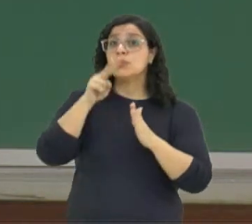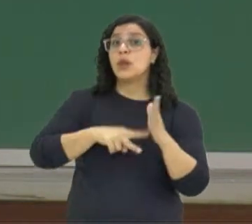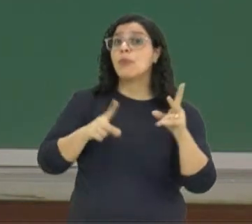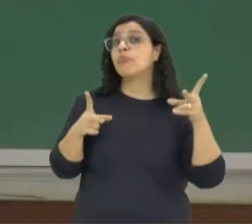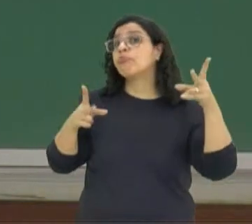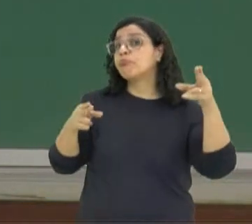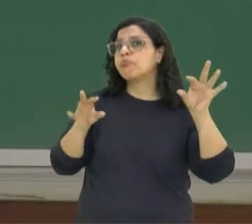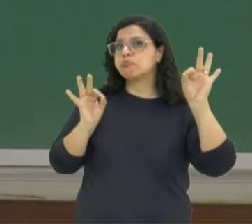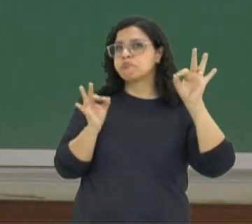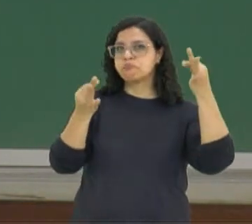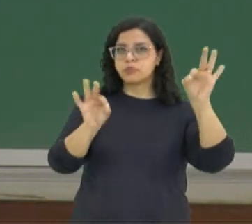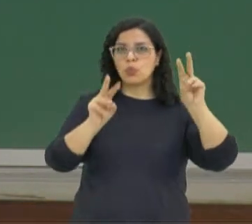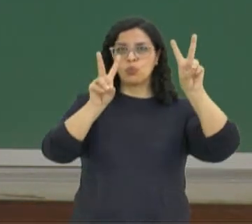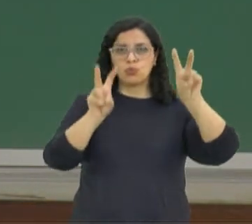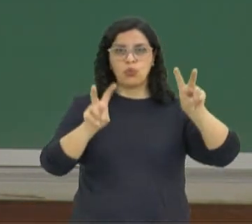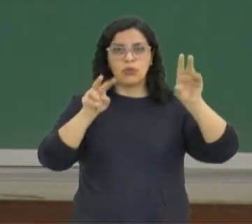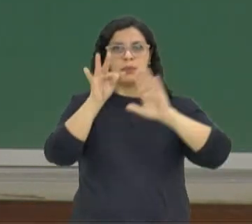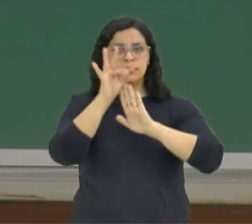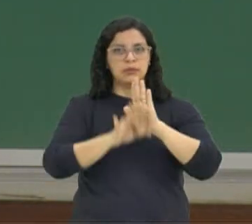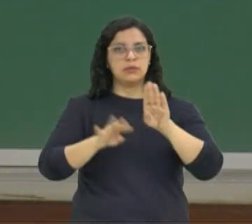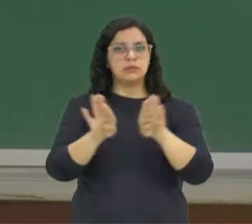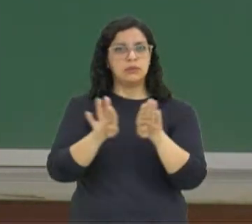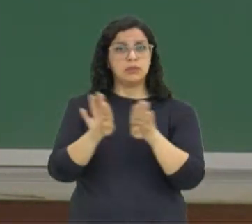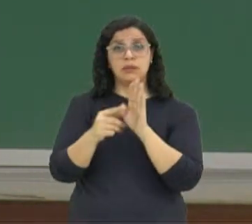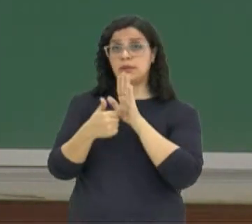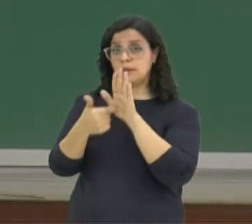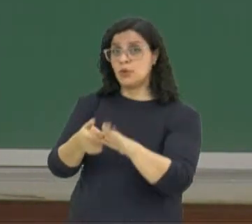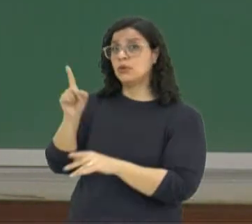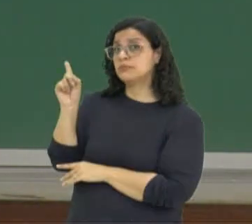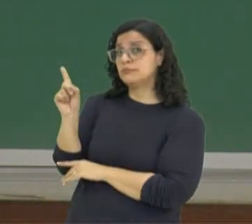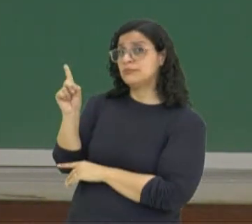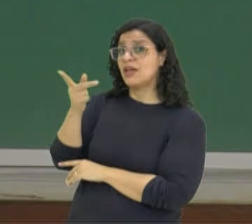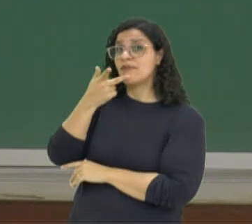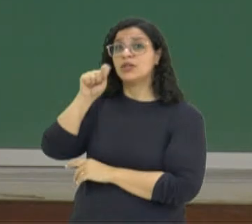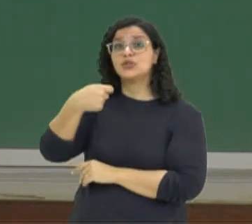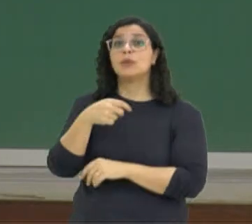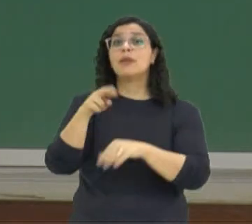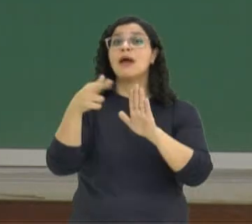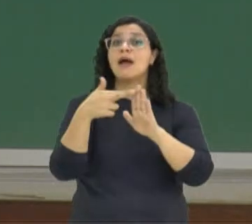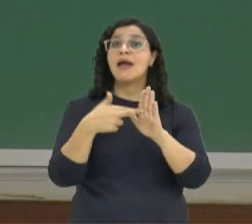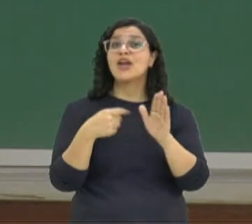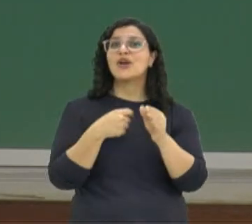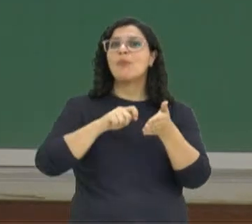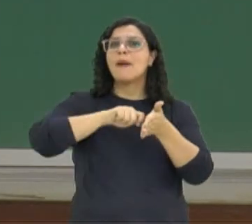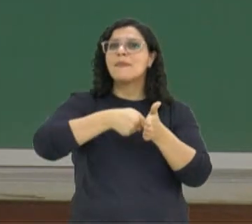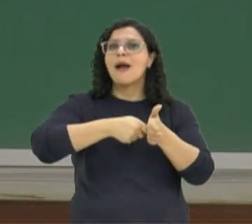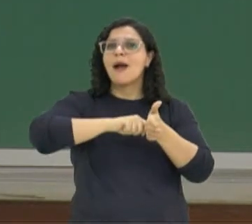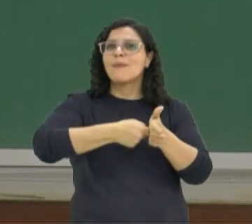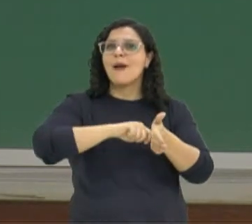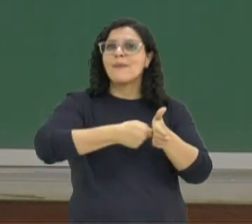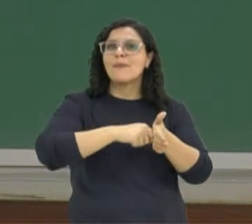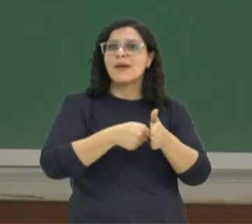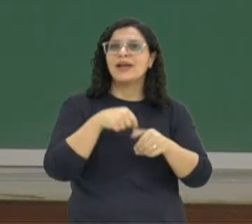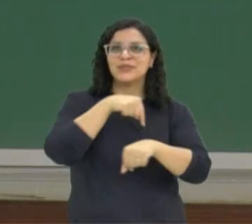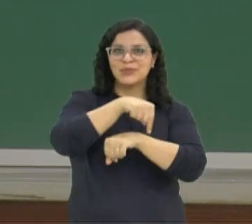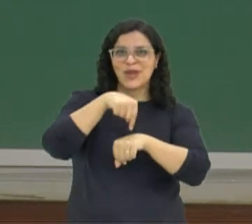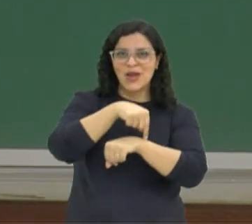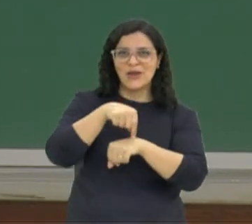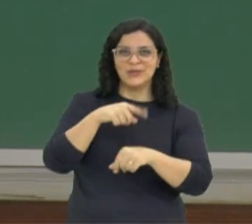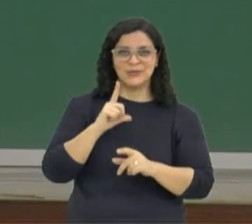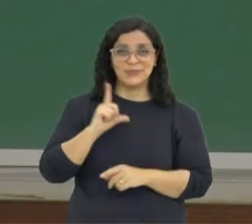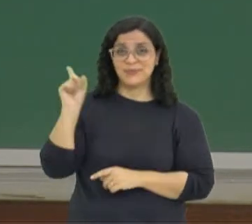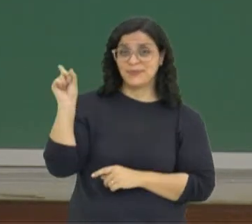trecho, um fragmento do texto que é o preâmbulo às instruções para dar cuerda al reloj de Julio Cortázar. A